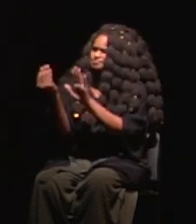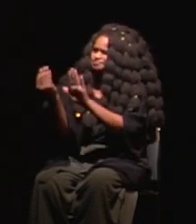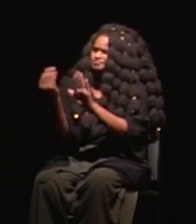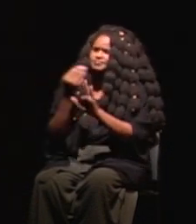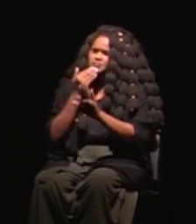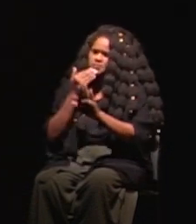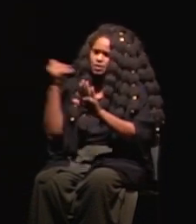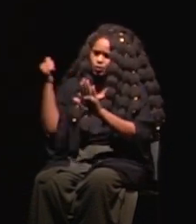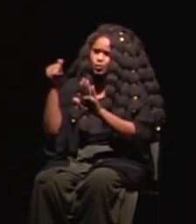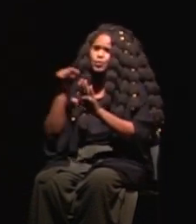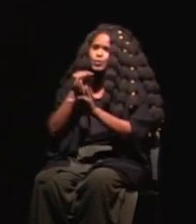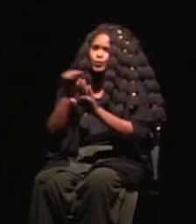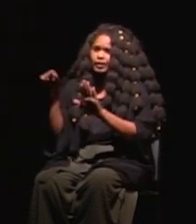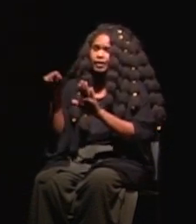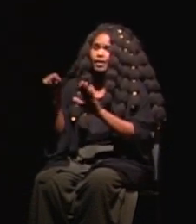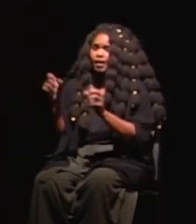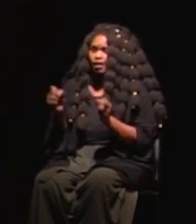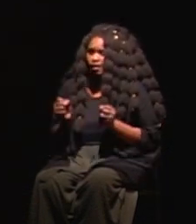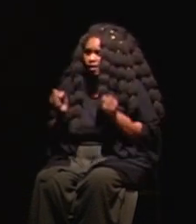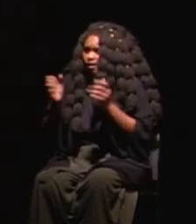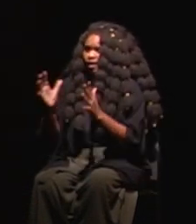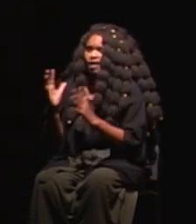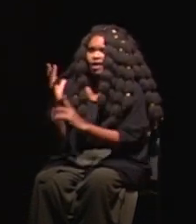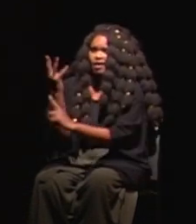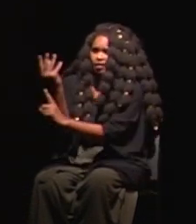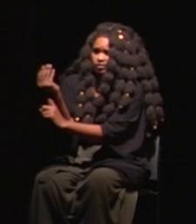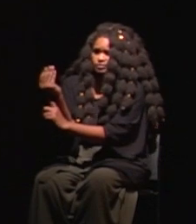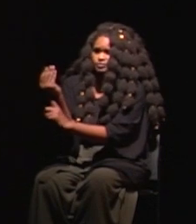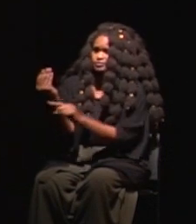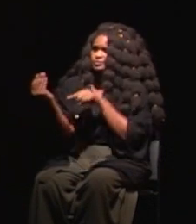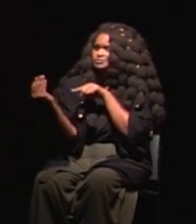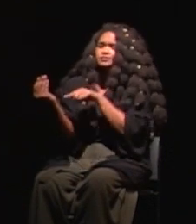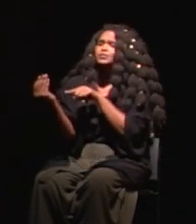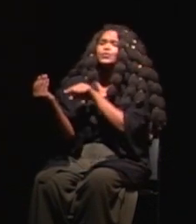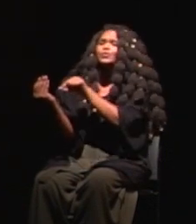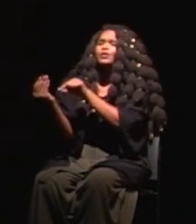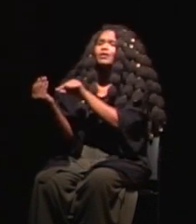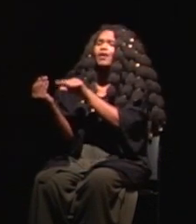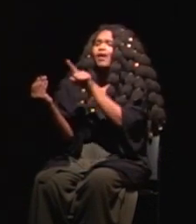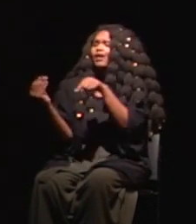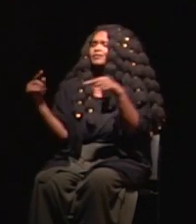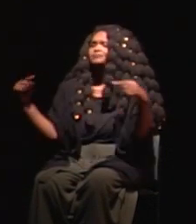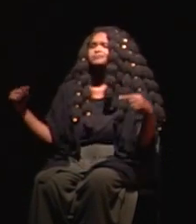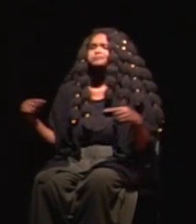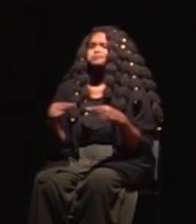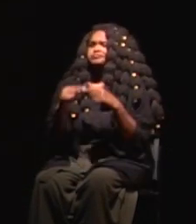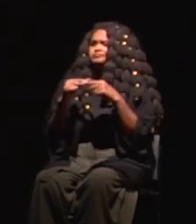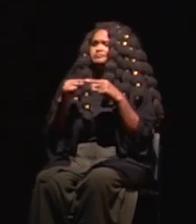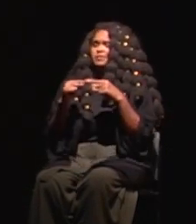que eu chamo o gesto da arte, é a sintonia mais profunda com